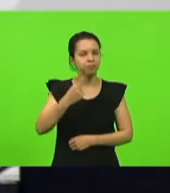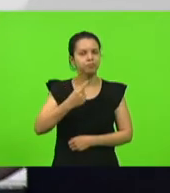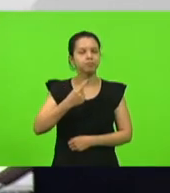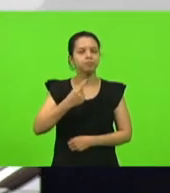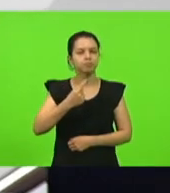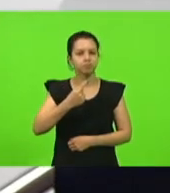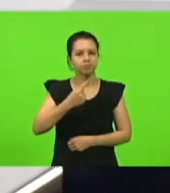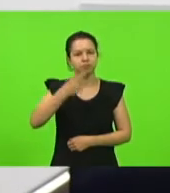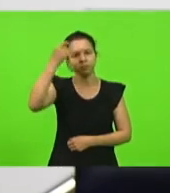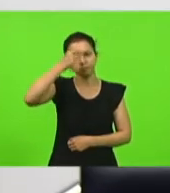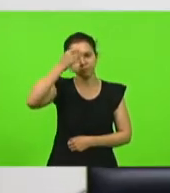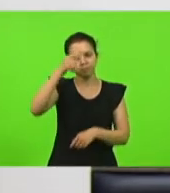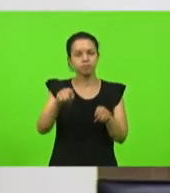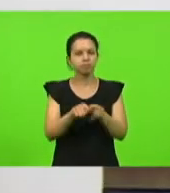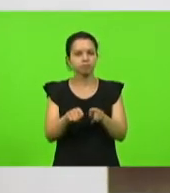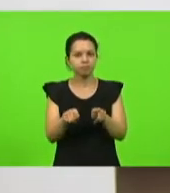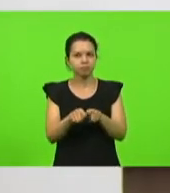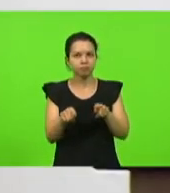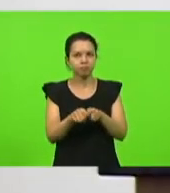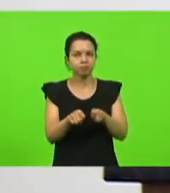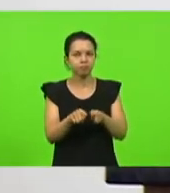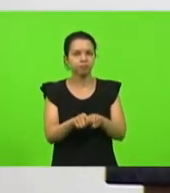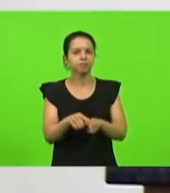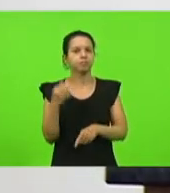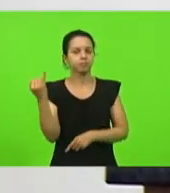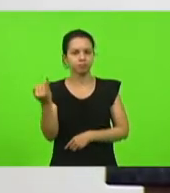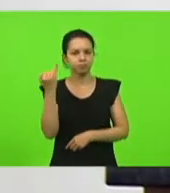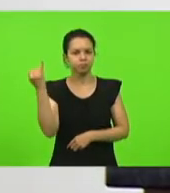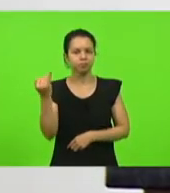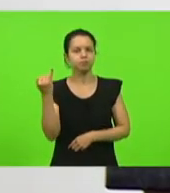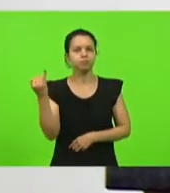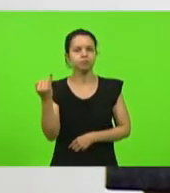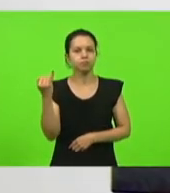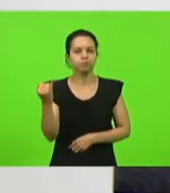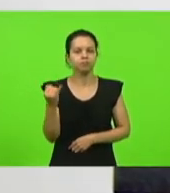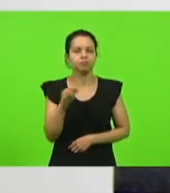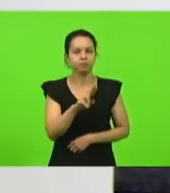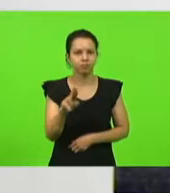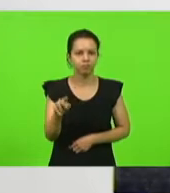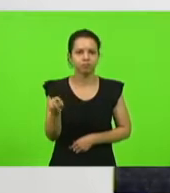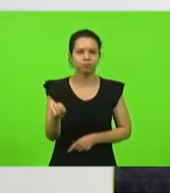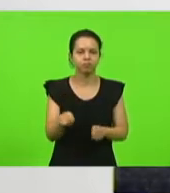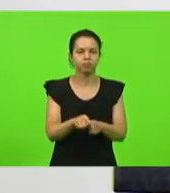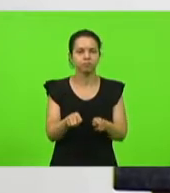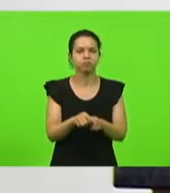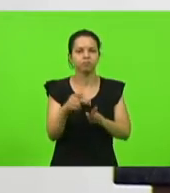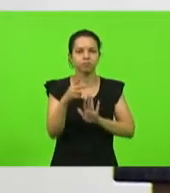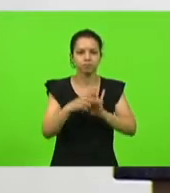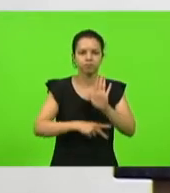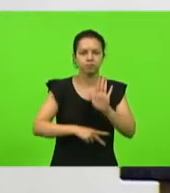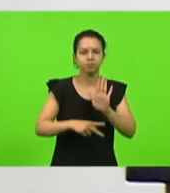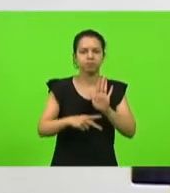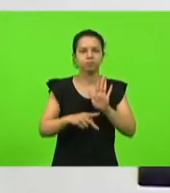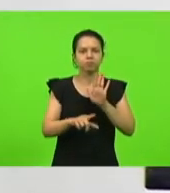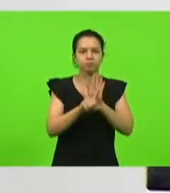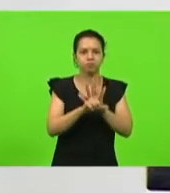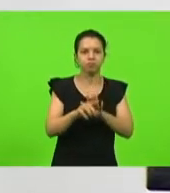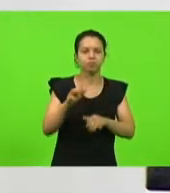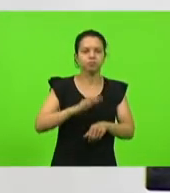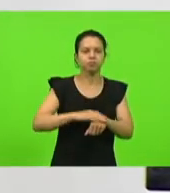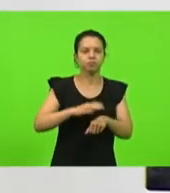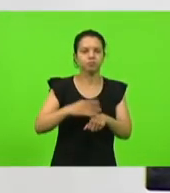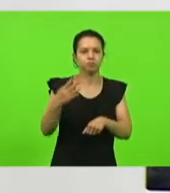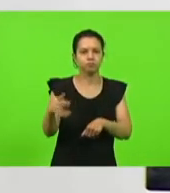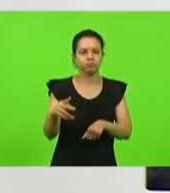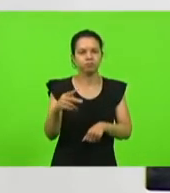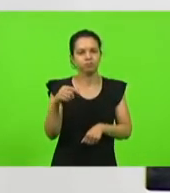que faço questão de citá-lo nessa matéria de um projeto de lei de vossa autoria que está aqui nessa casa.